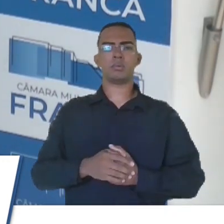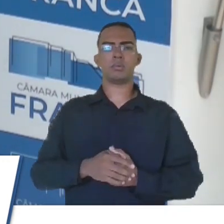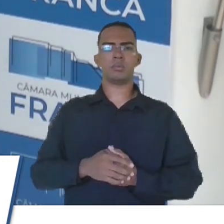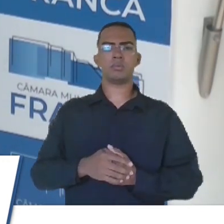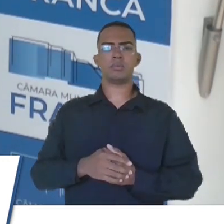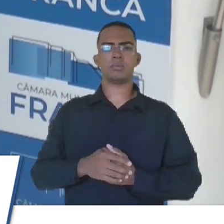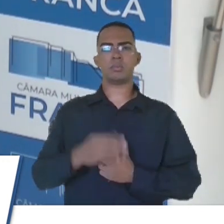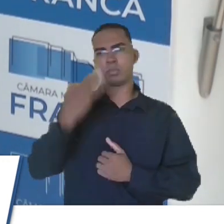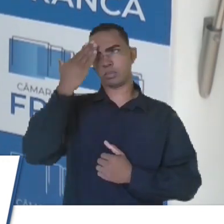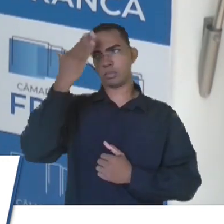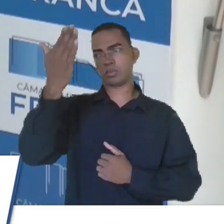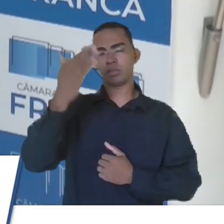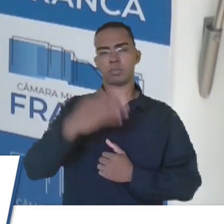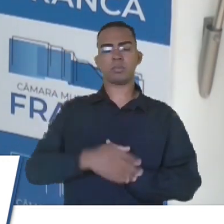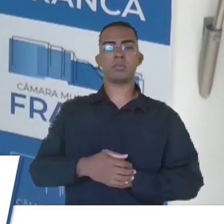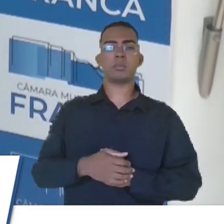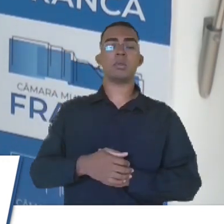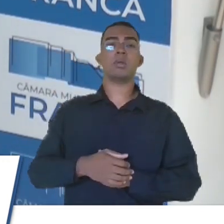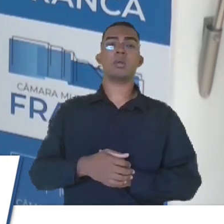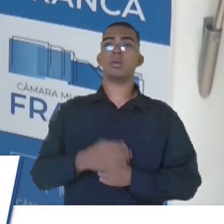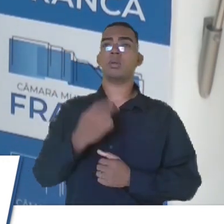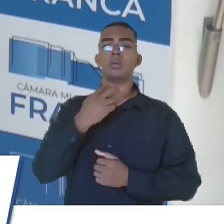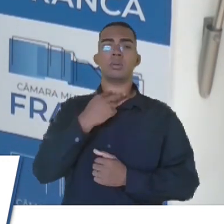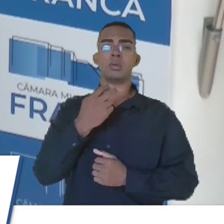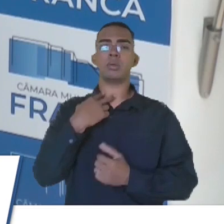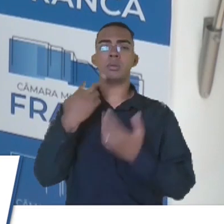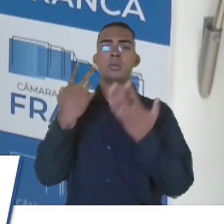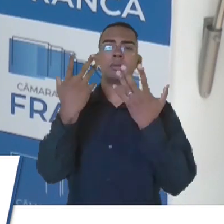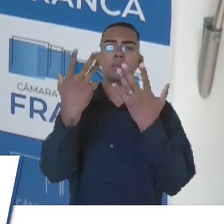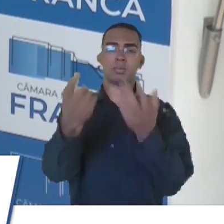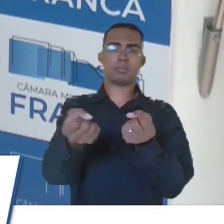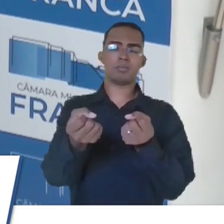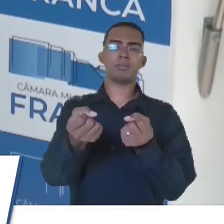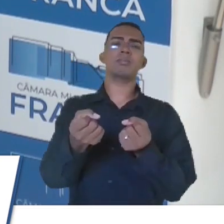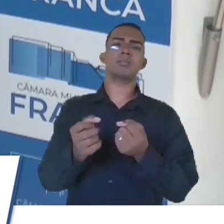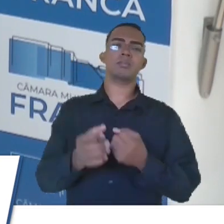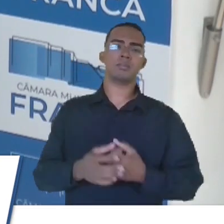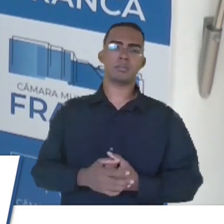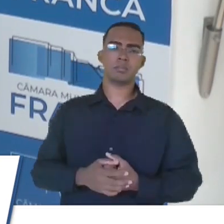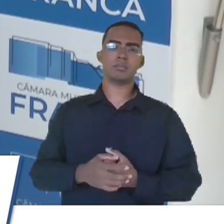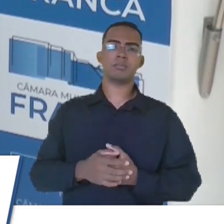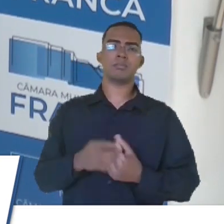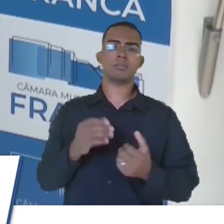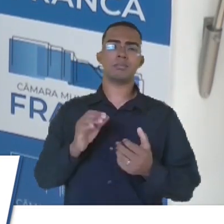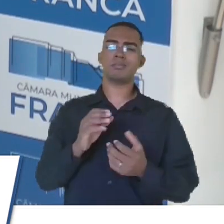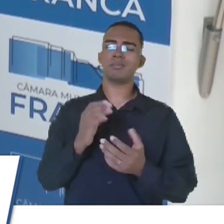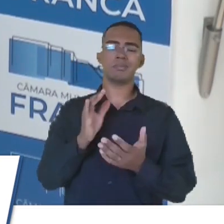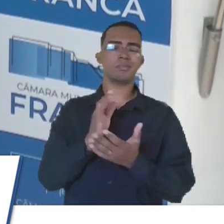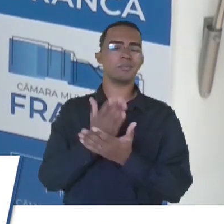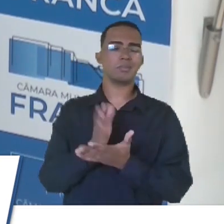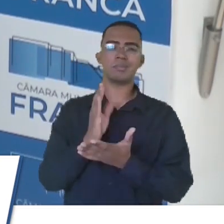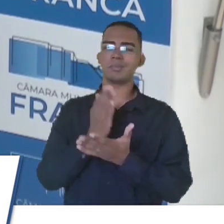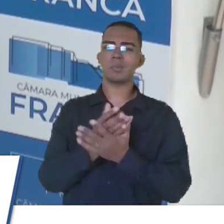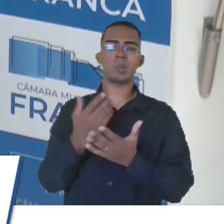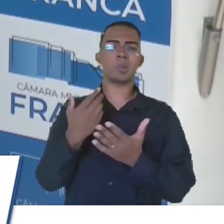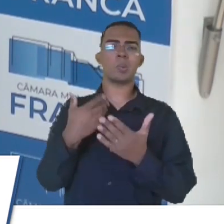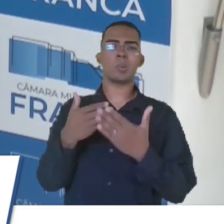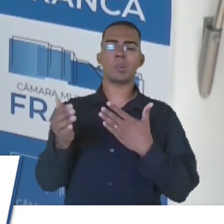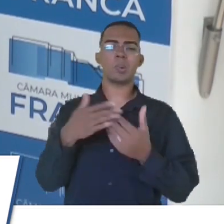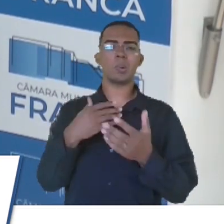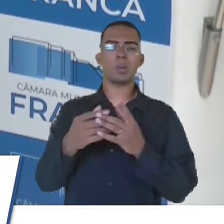obrigado, Delta. Nós não podemos aceitar, de forma alguma, qualquer